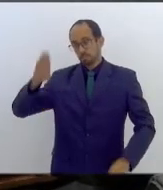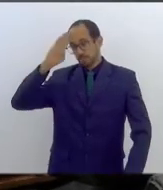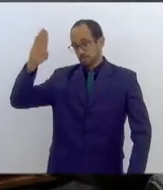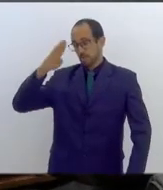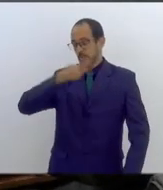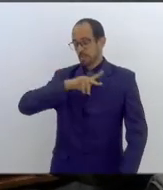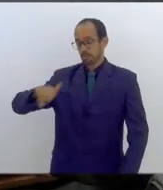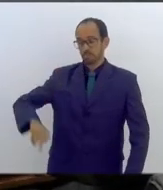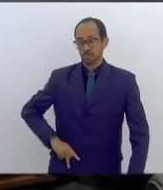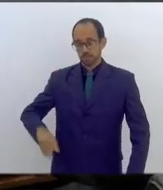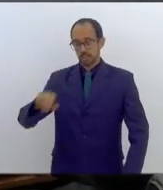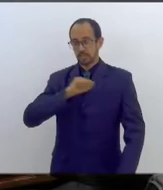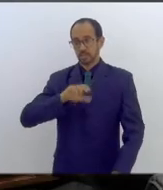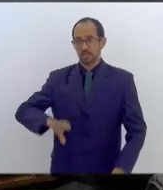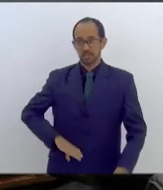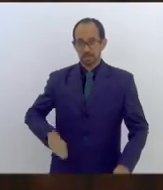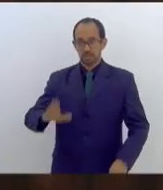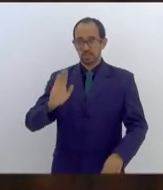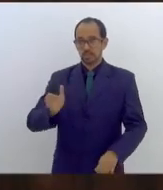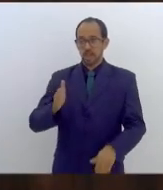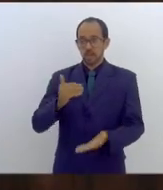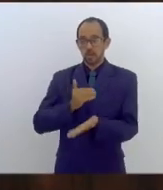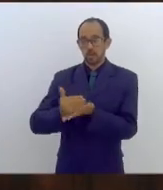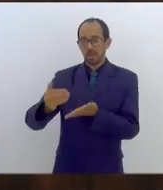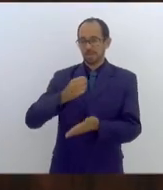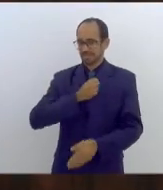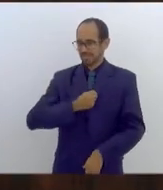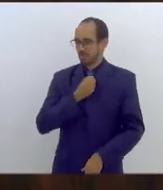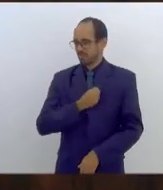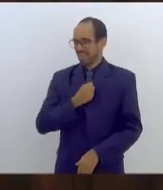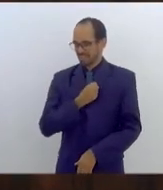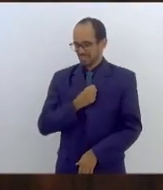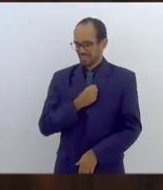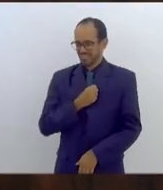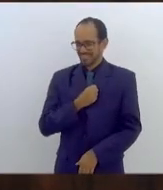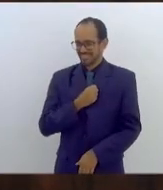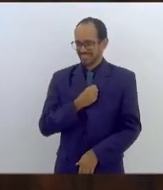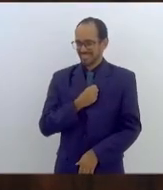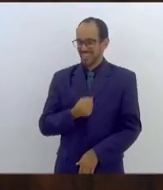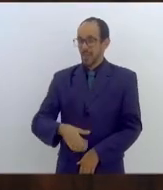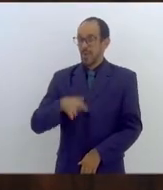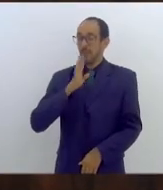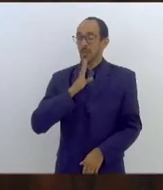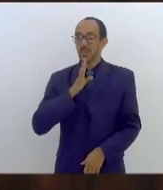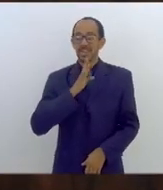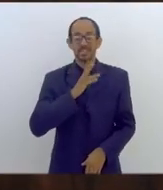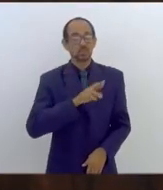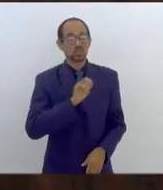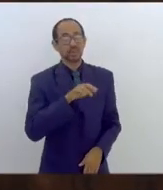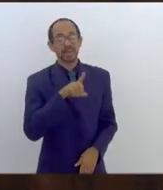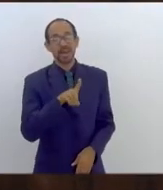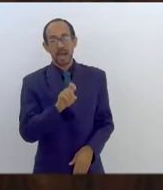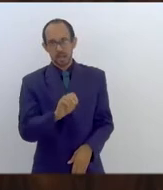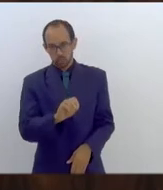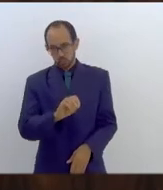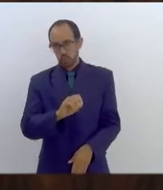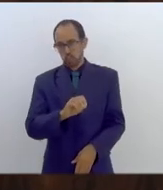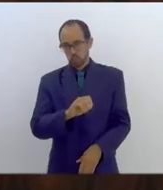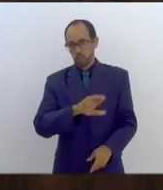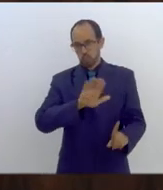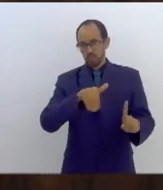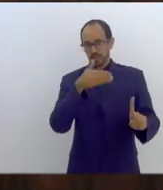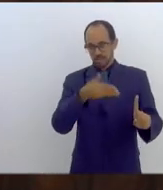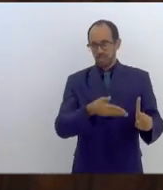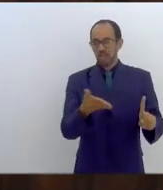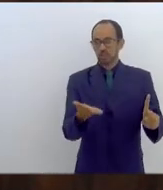alerj que já deixa a saudade né enfim eu conheço Ricardo homenageado